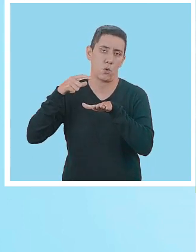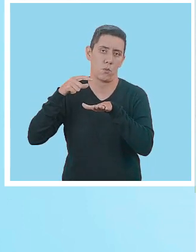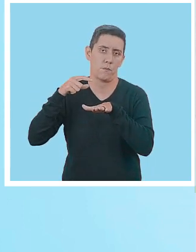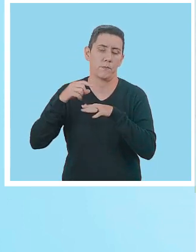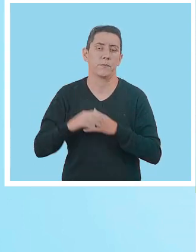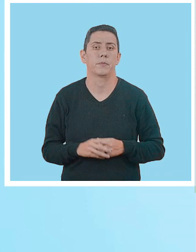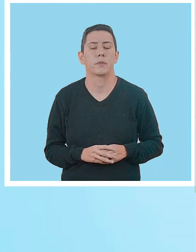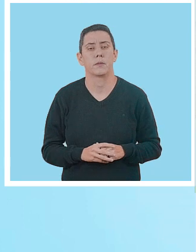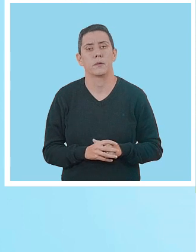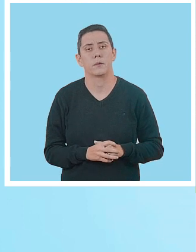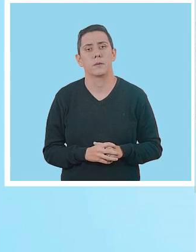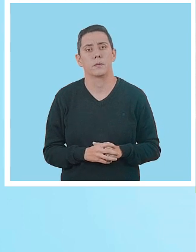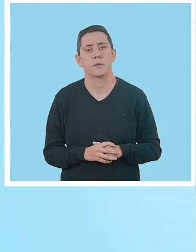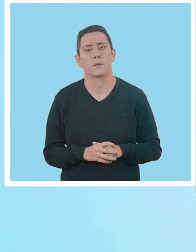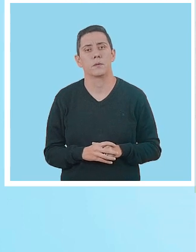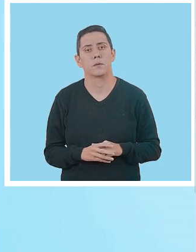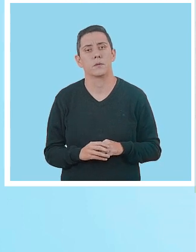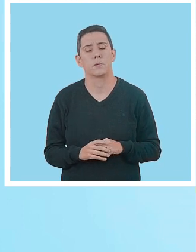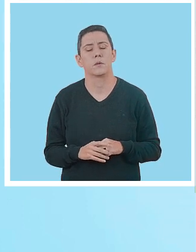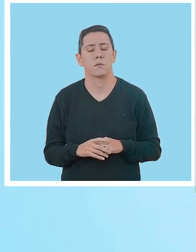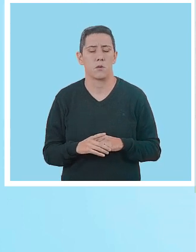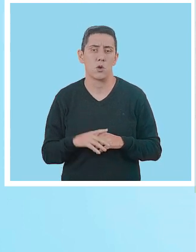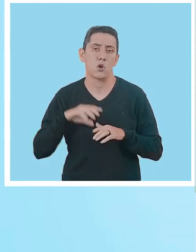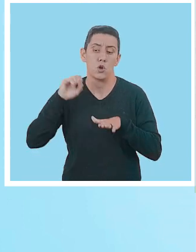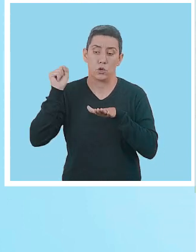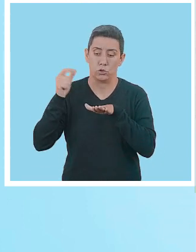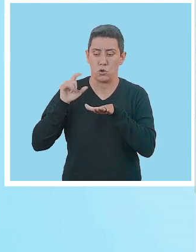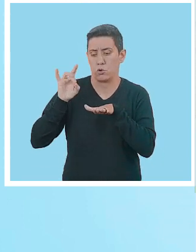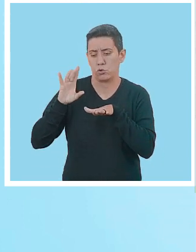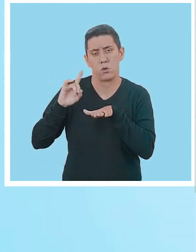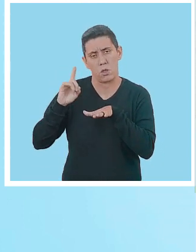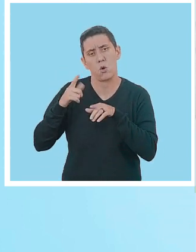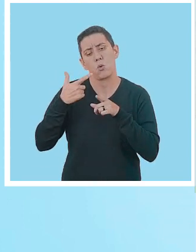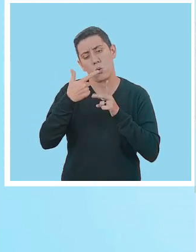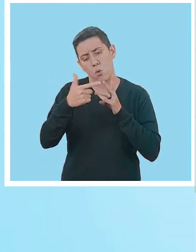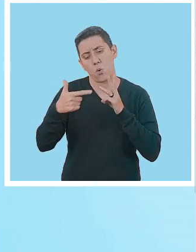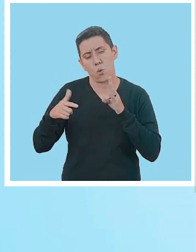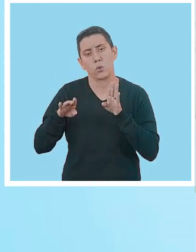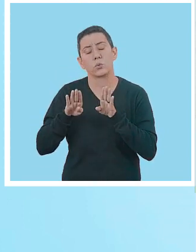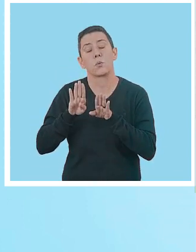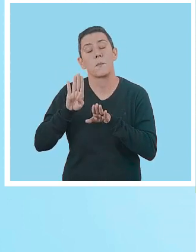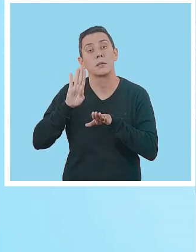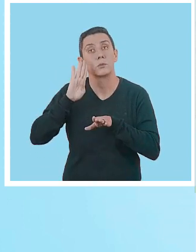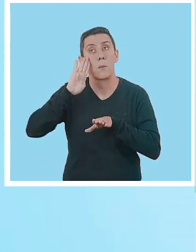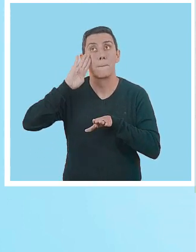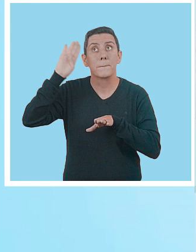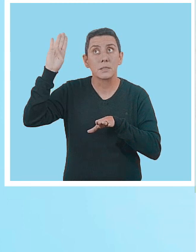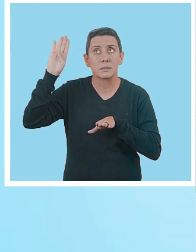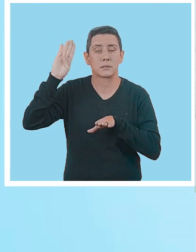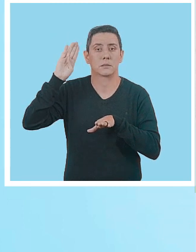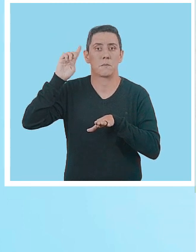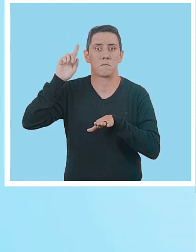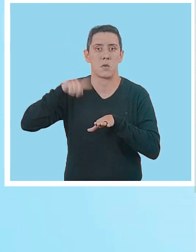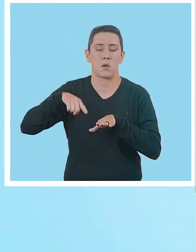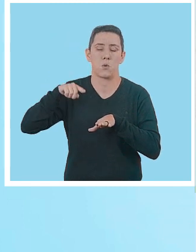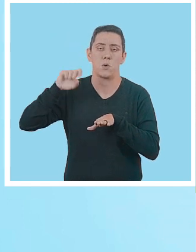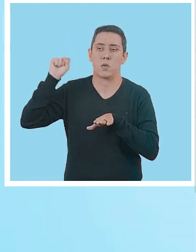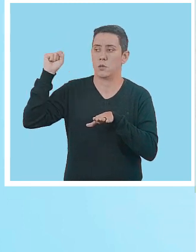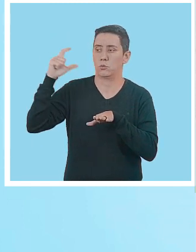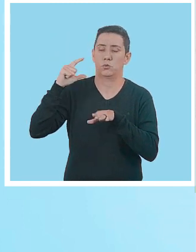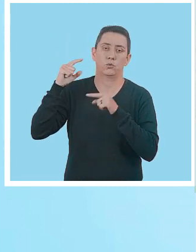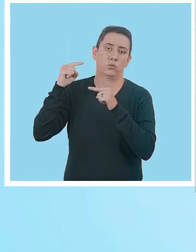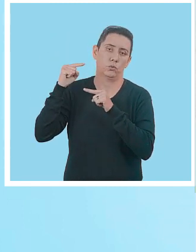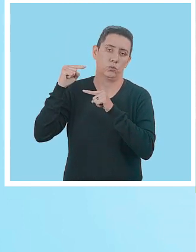ela pobre com outras fontes também né mas o grande eu diria o grande protagonista né será